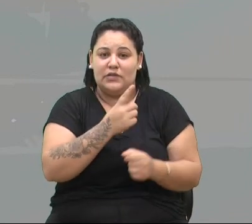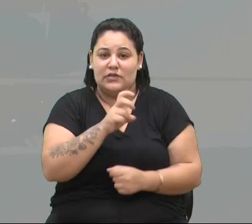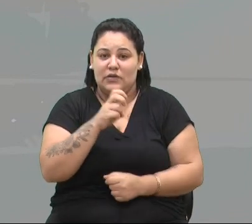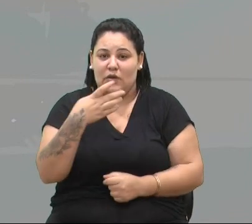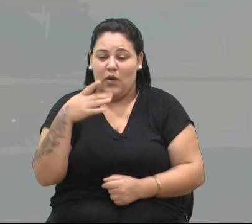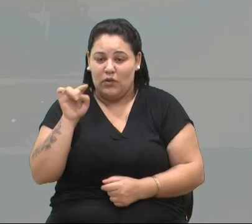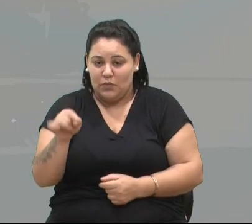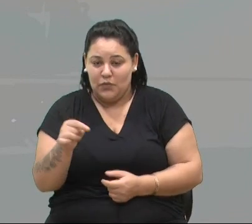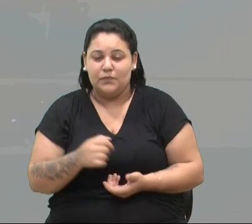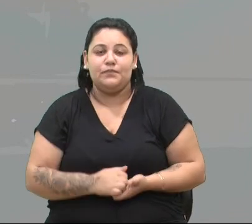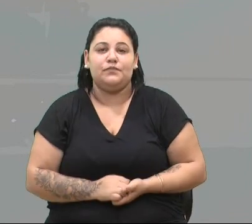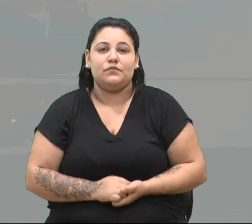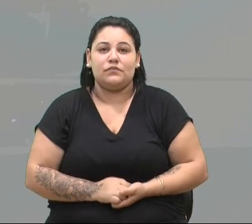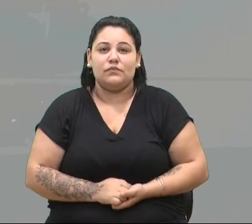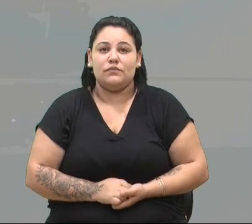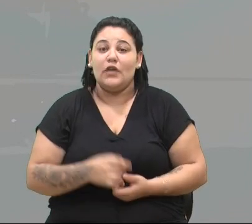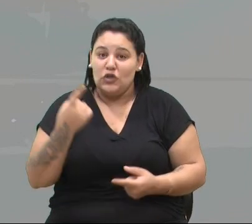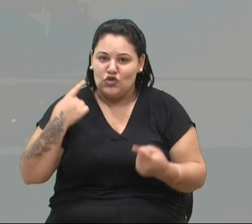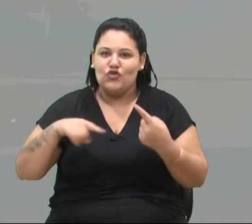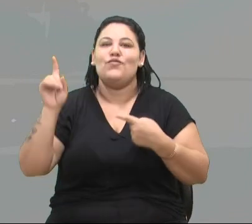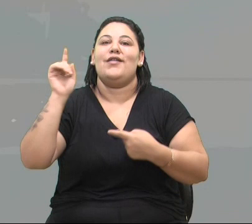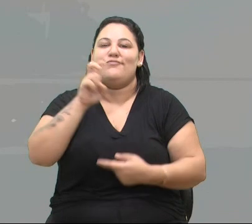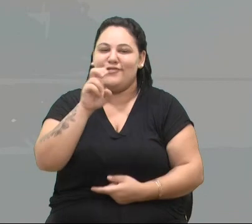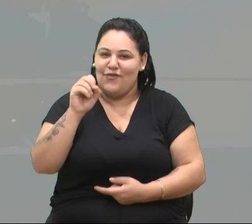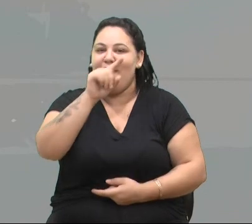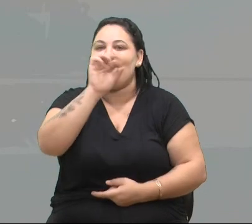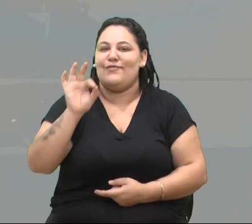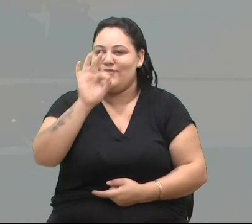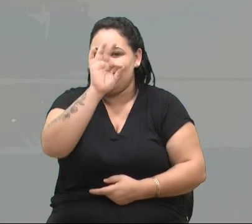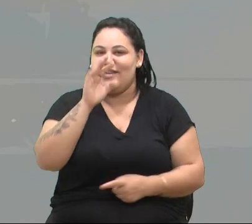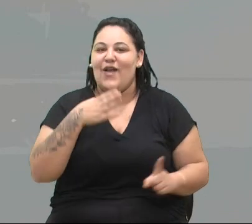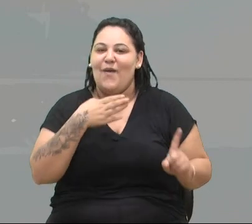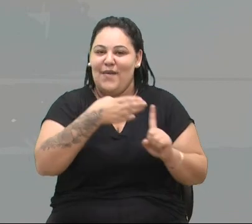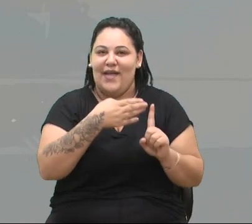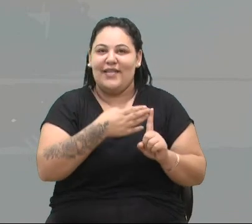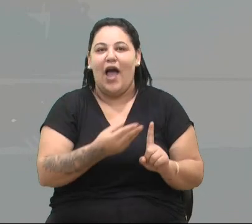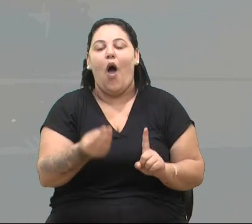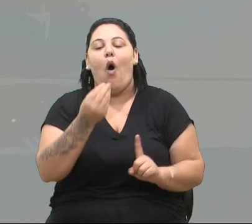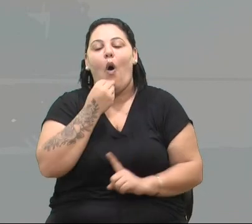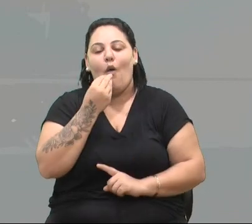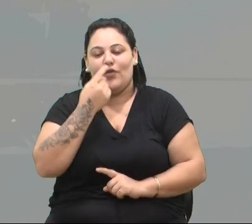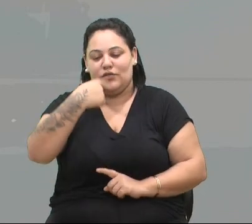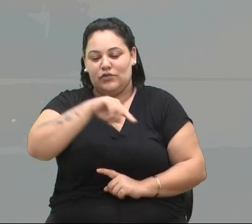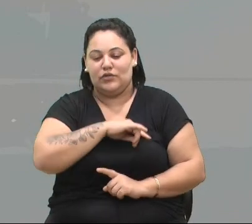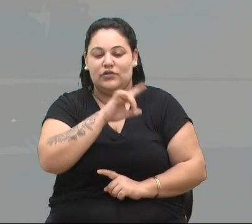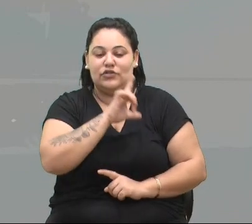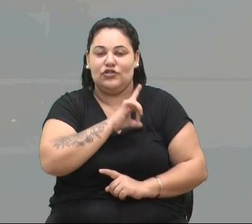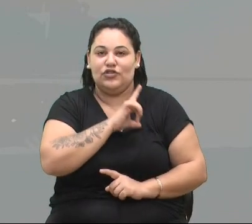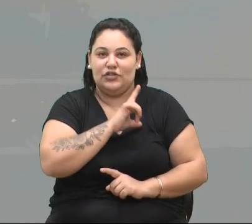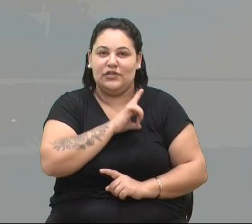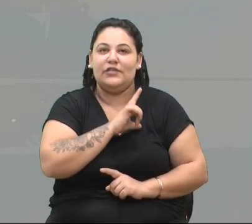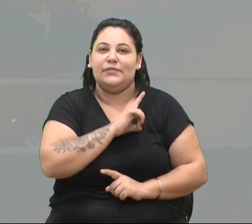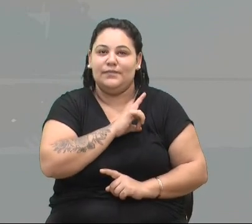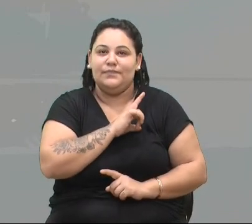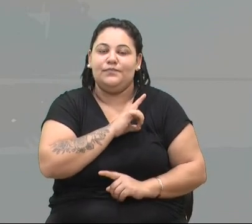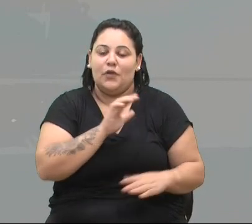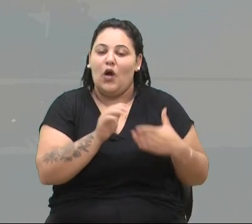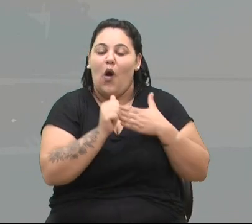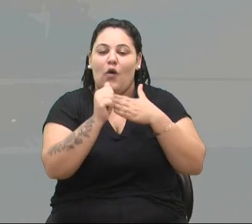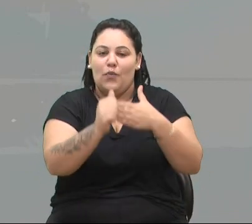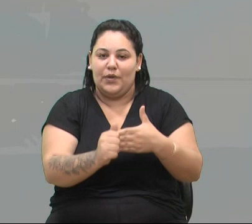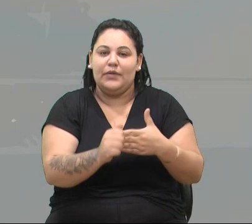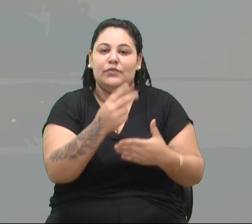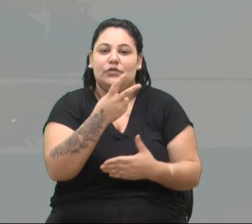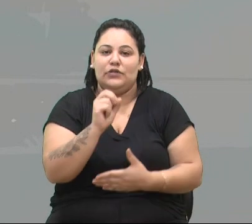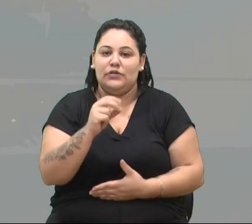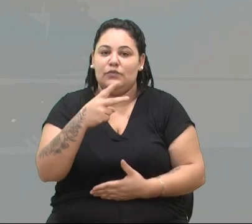Cadória. Superamos em 50% a meta. Claro que a gente tinha um represamento bem importante de 2020